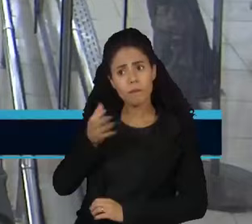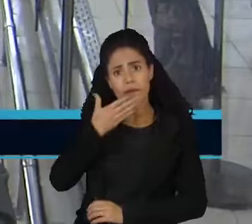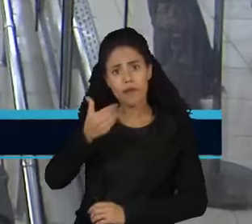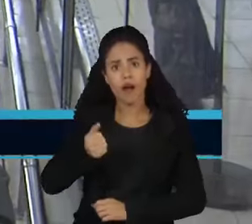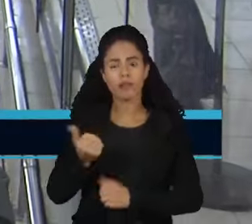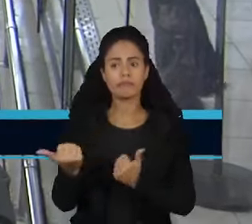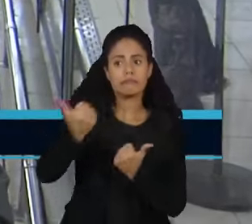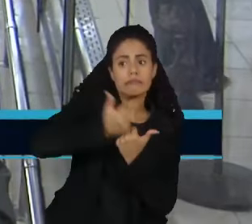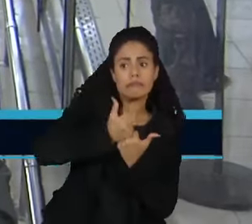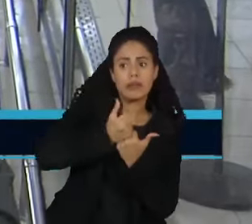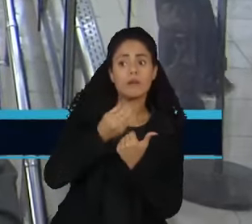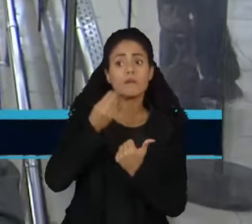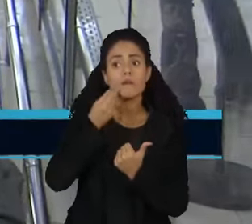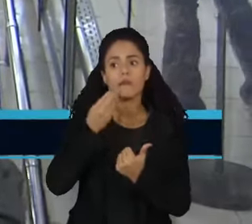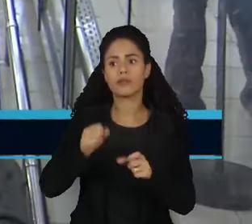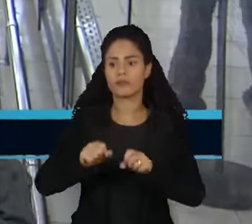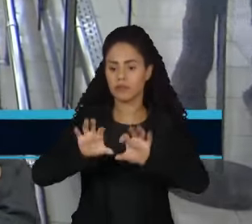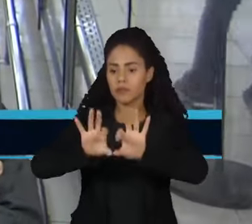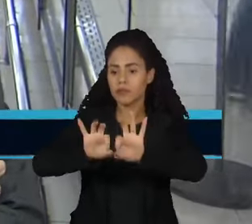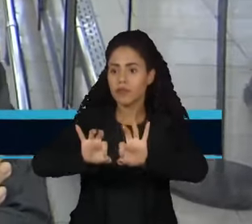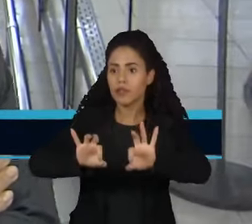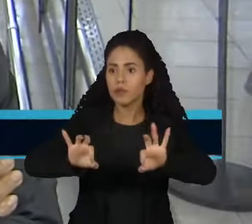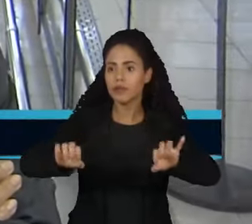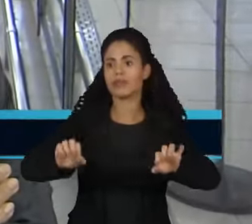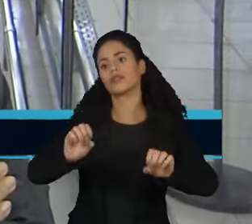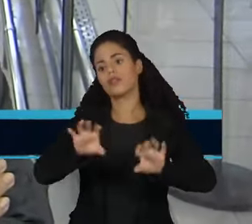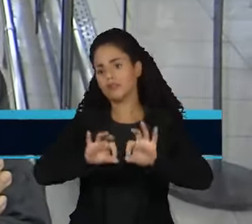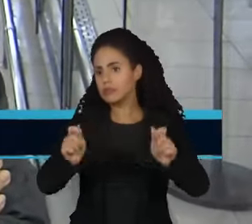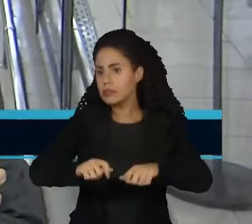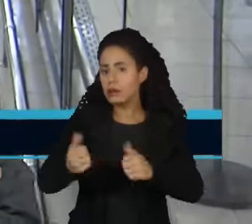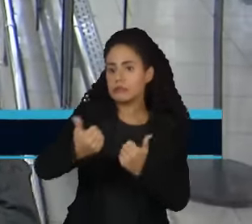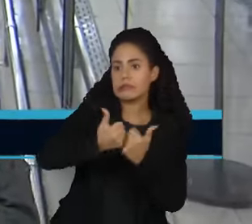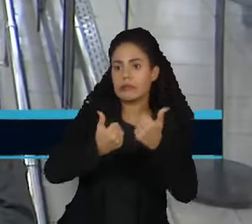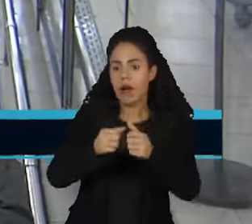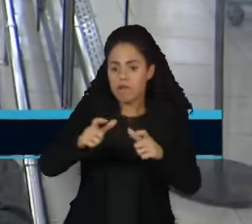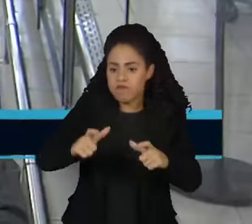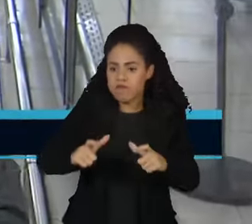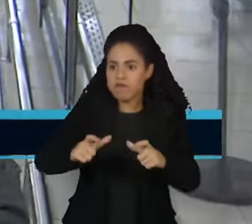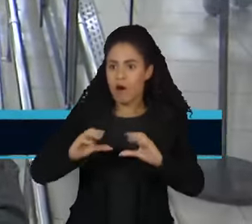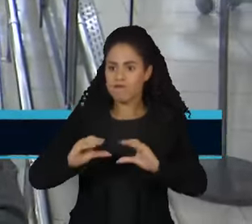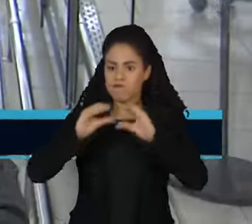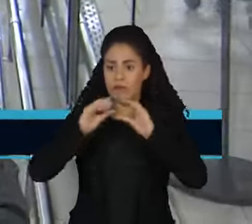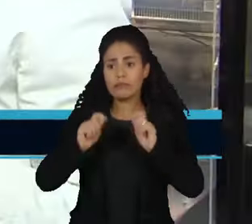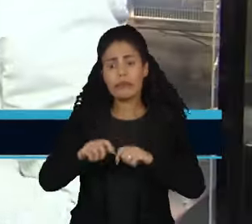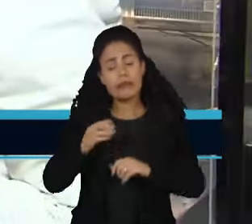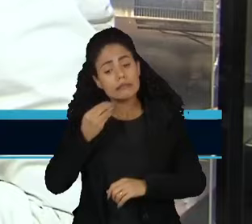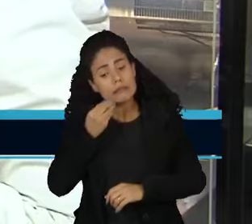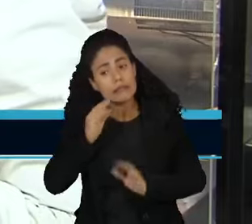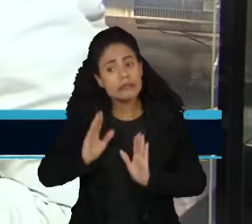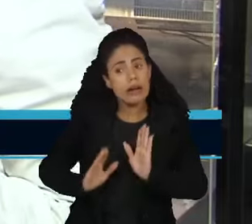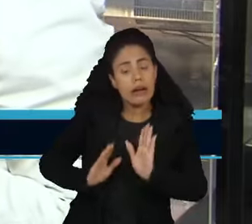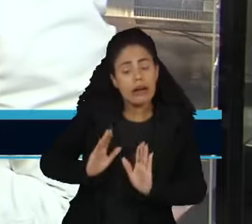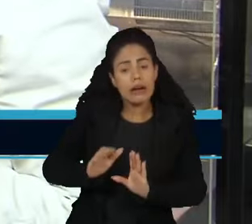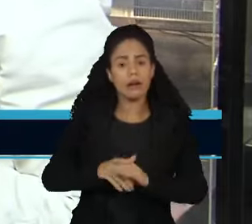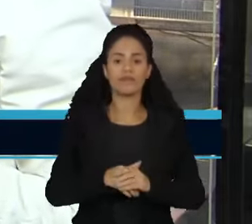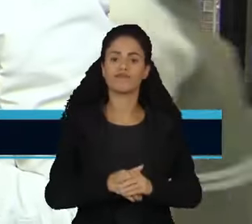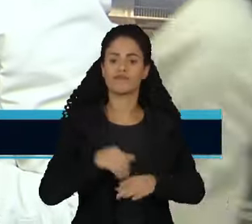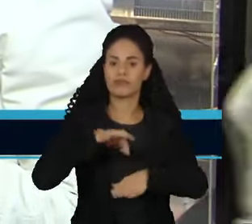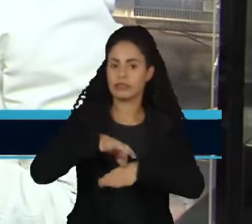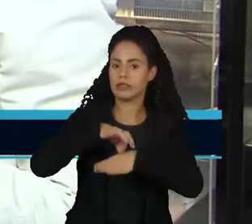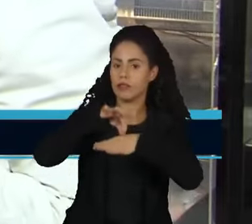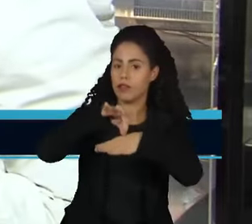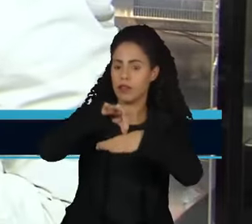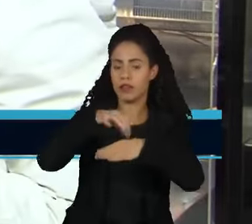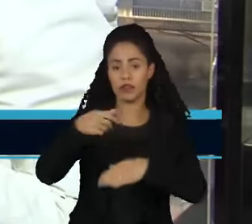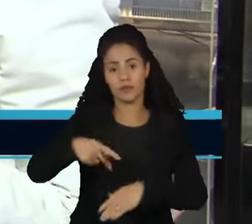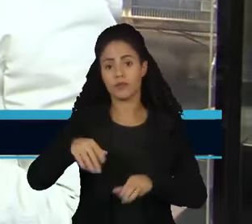substituindo por uma salsicha, uma linguiça, hambúrguer, essas coisas, a gente vai variando. A saída de carnes das